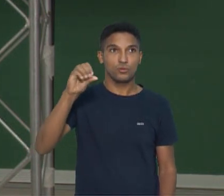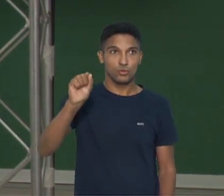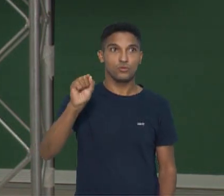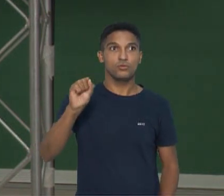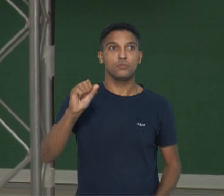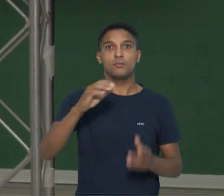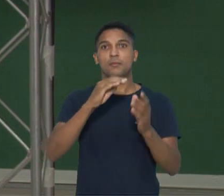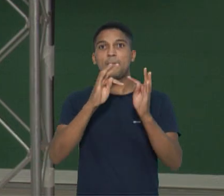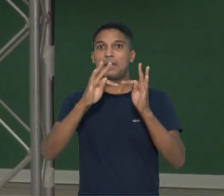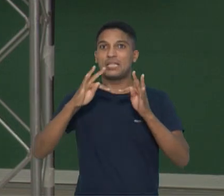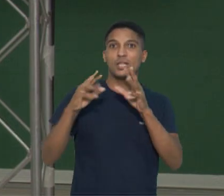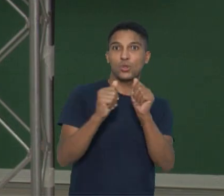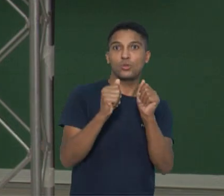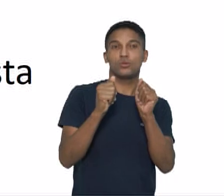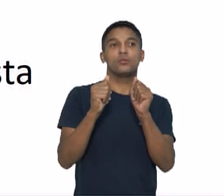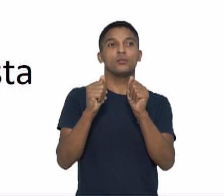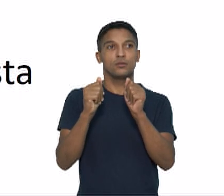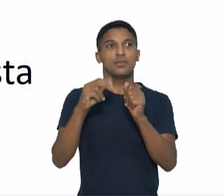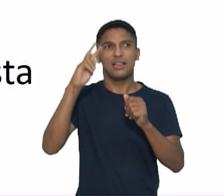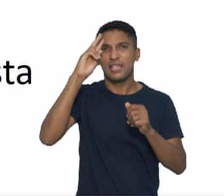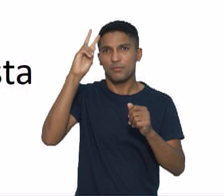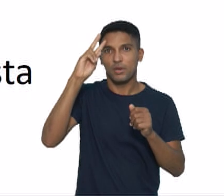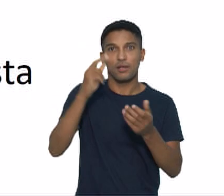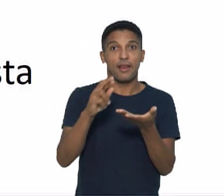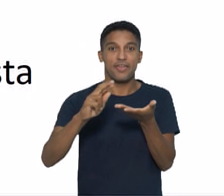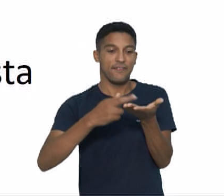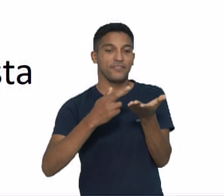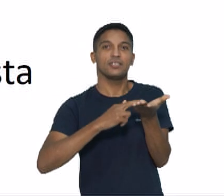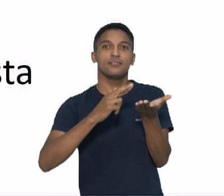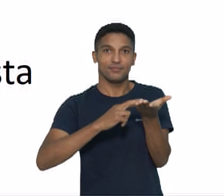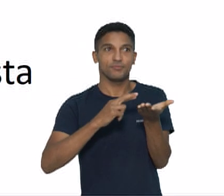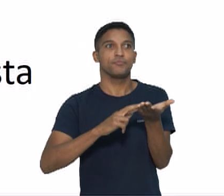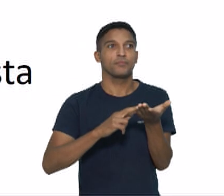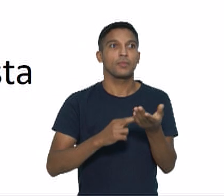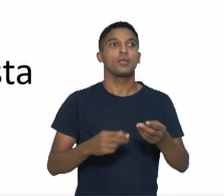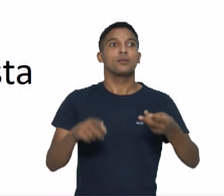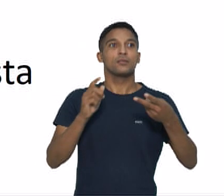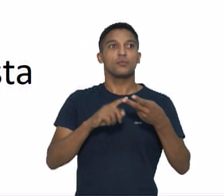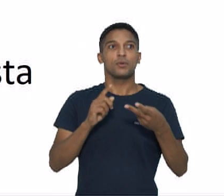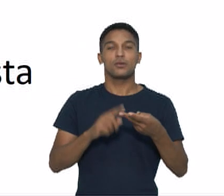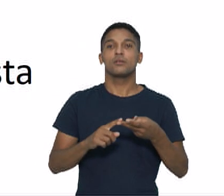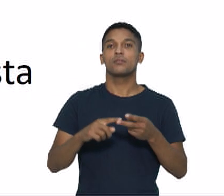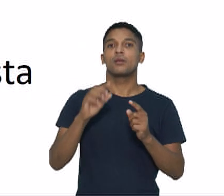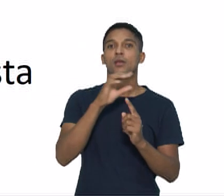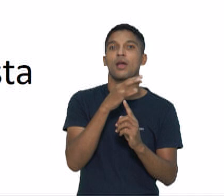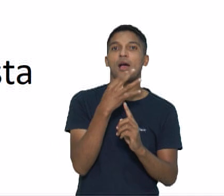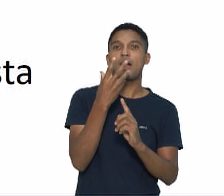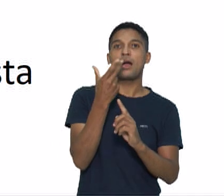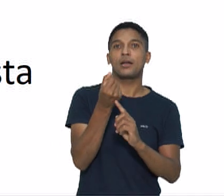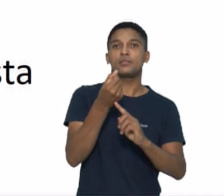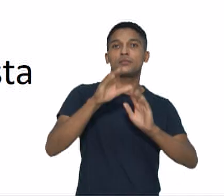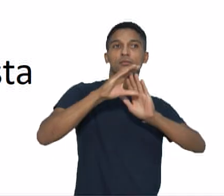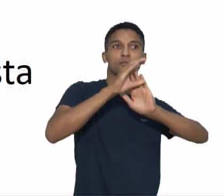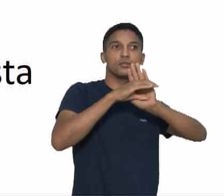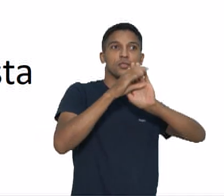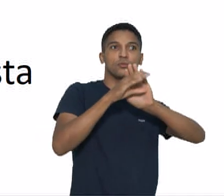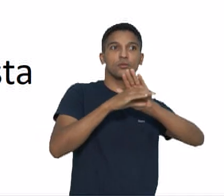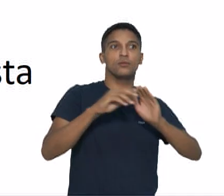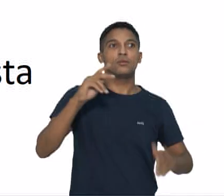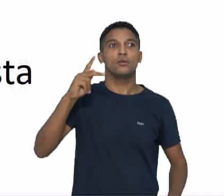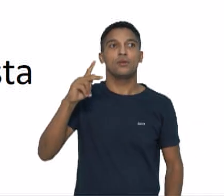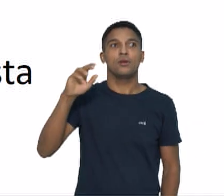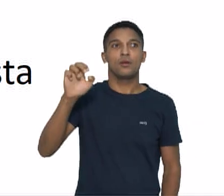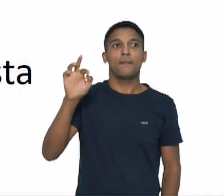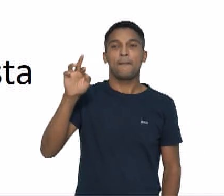disso? Muito bem. E a gente viu um pouquinho também sobre arte conceitual, performance, através do estilista